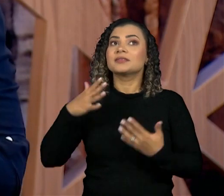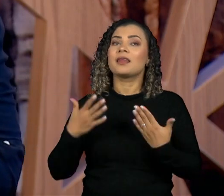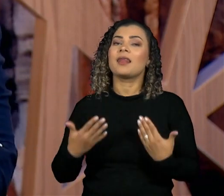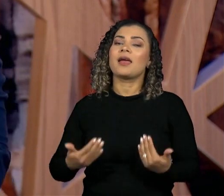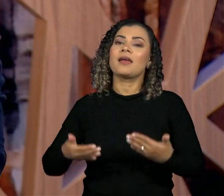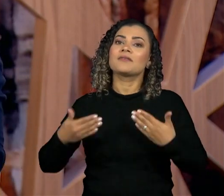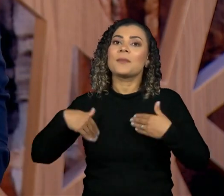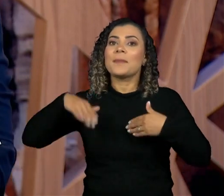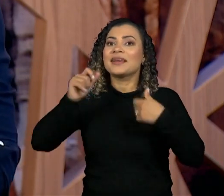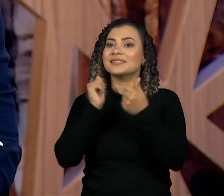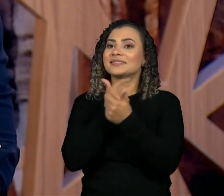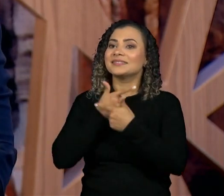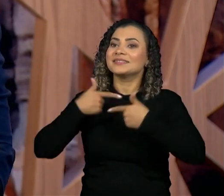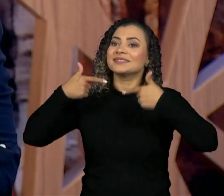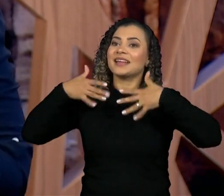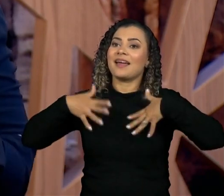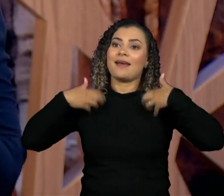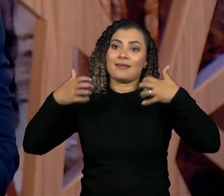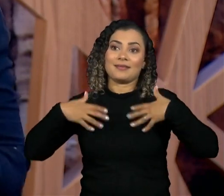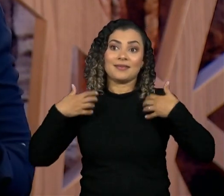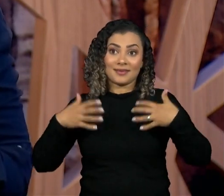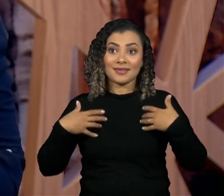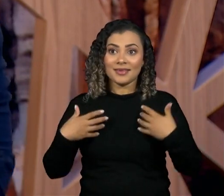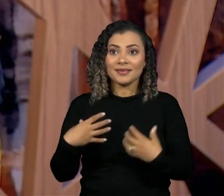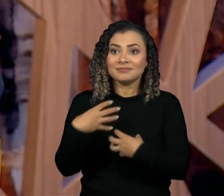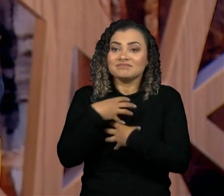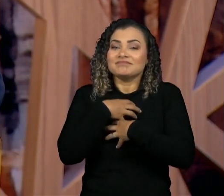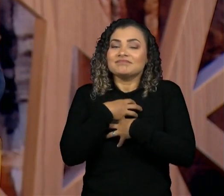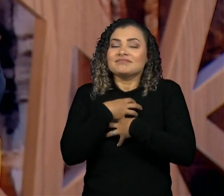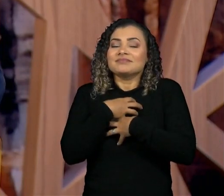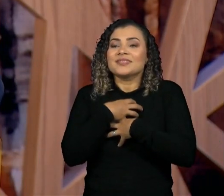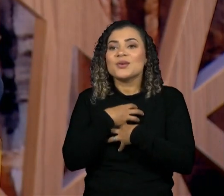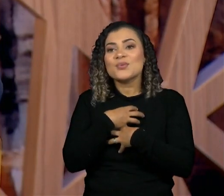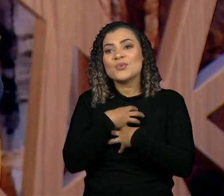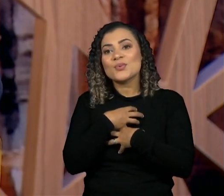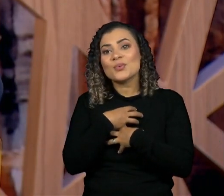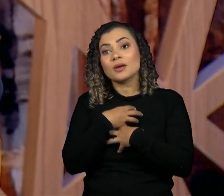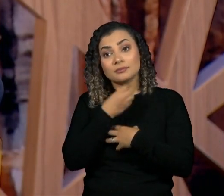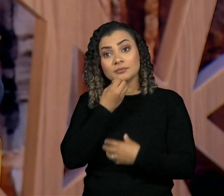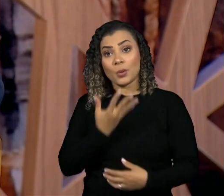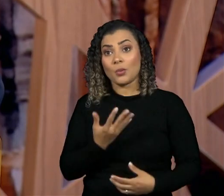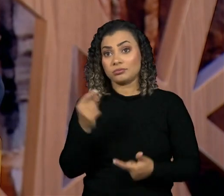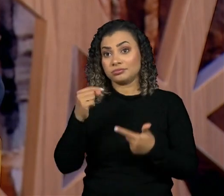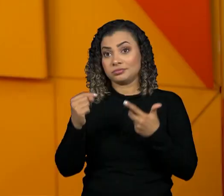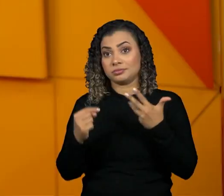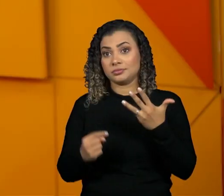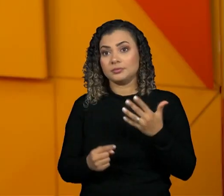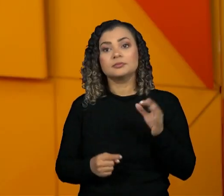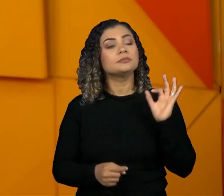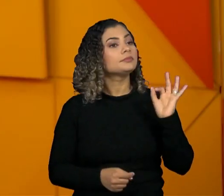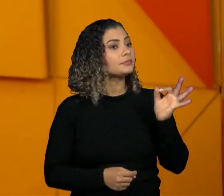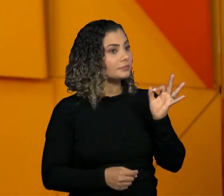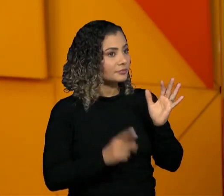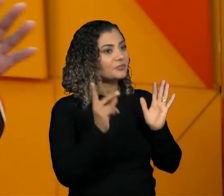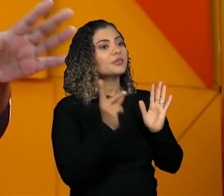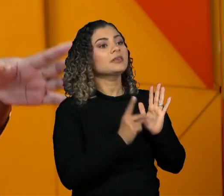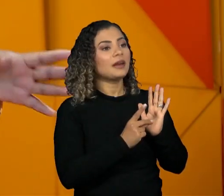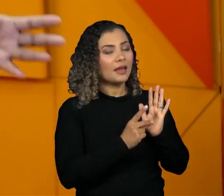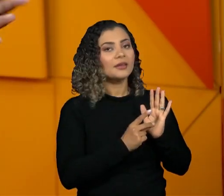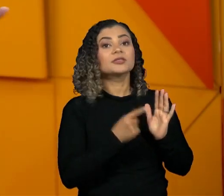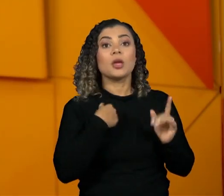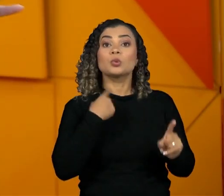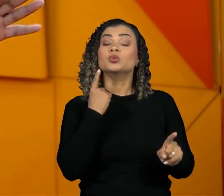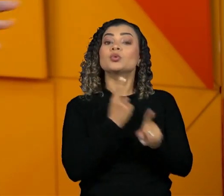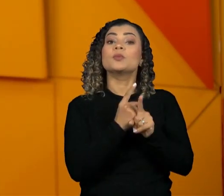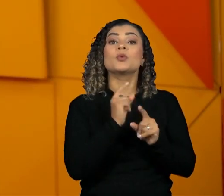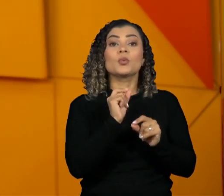de sorriso, mais de alegria, né? Mais sentindo todas essas sensações que são boas. São muito boas mesmo. Eu descobri,